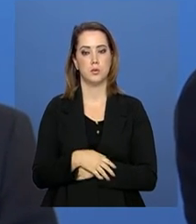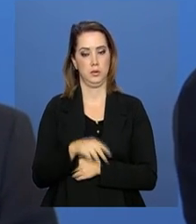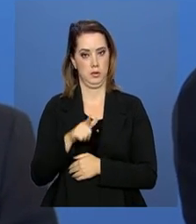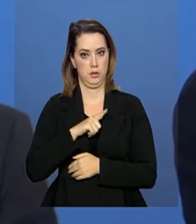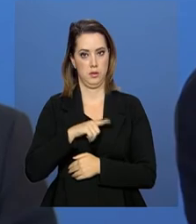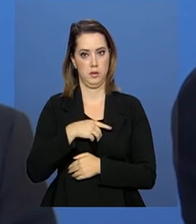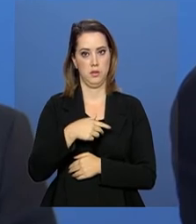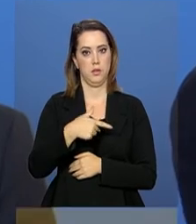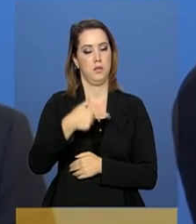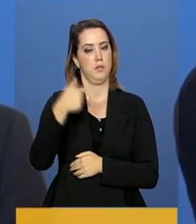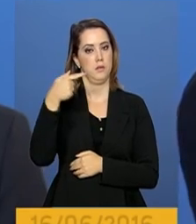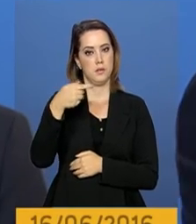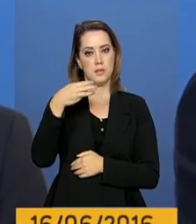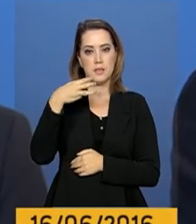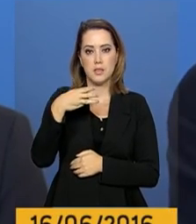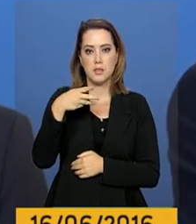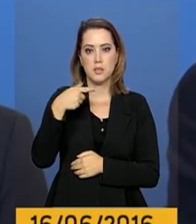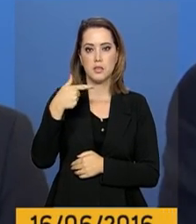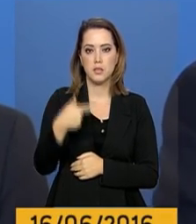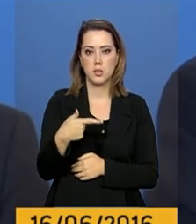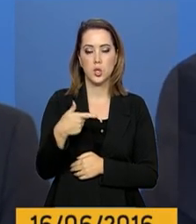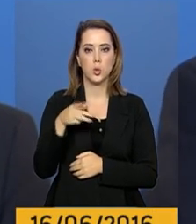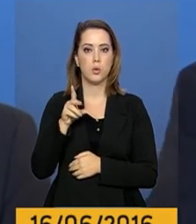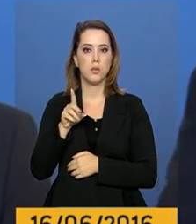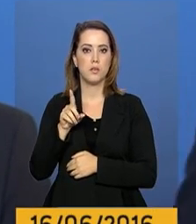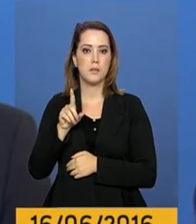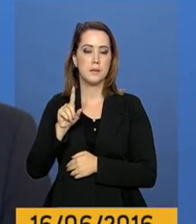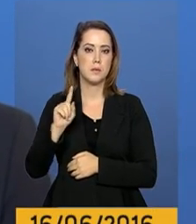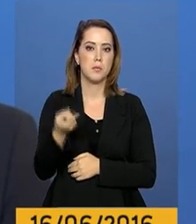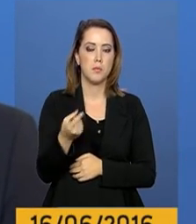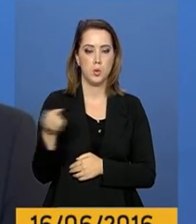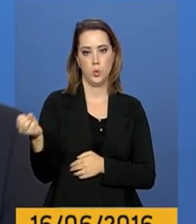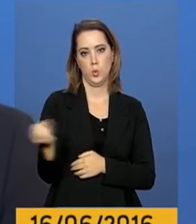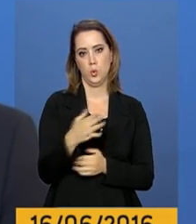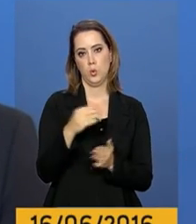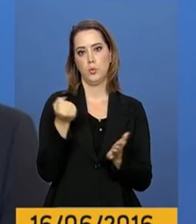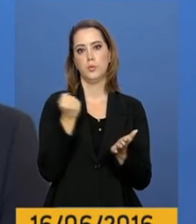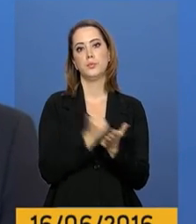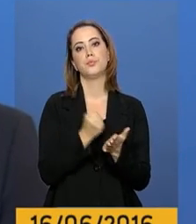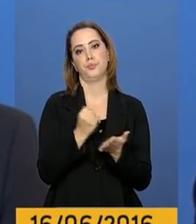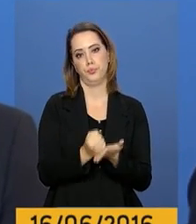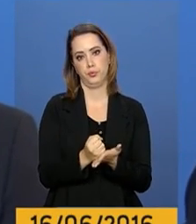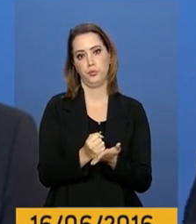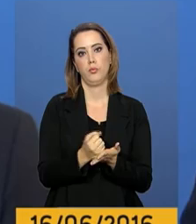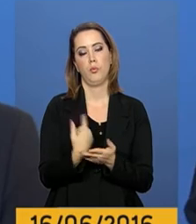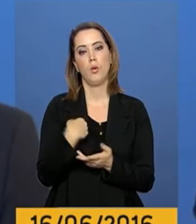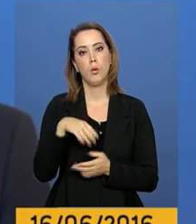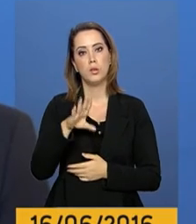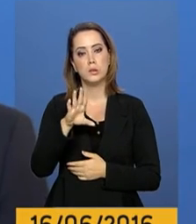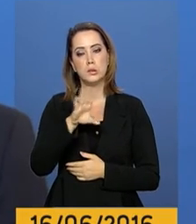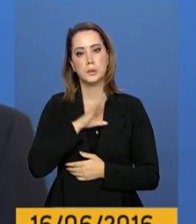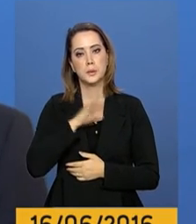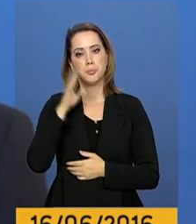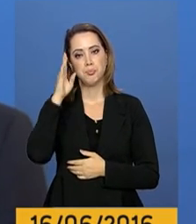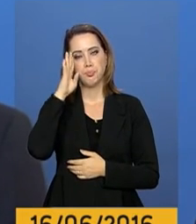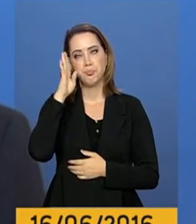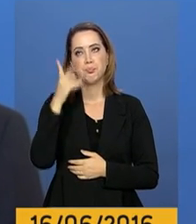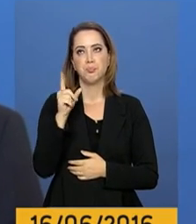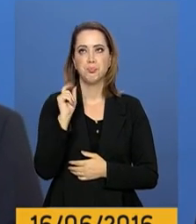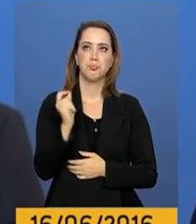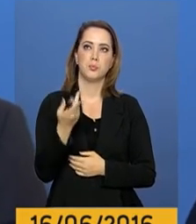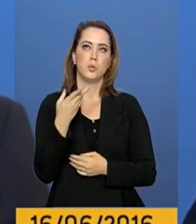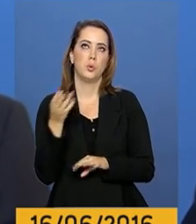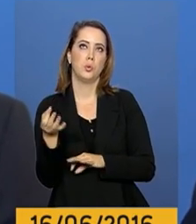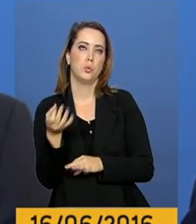mil novos contratos. Depois caiu dramaticamente. E imaginava-se que, ou pelo menos se